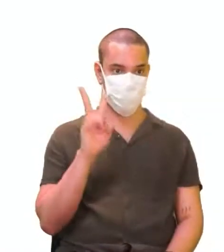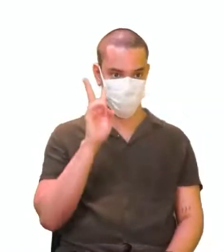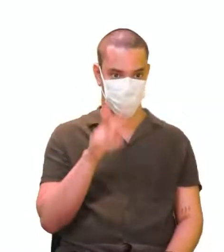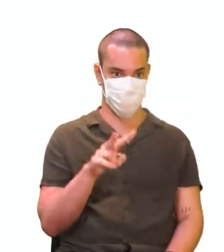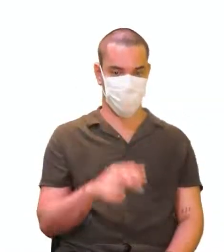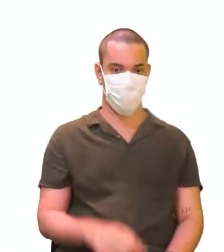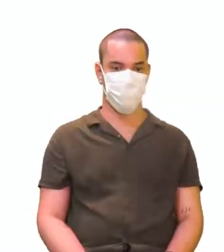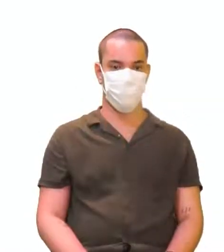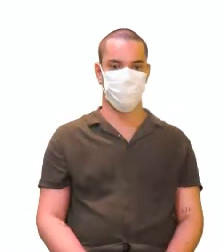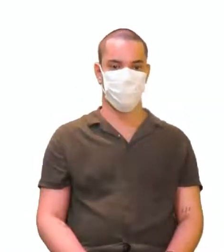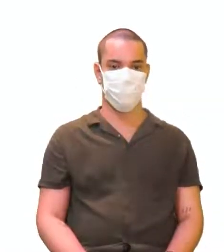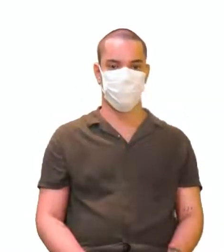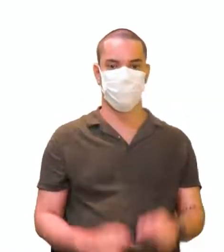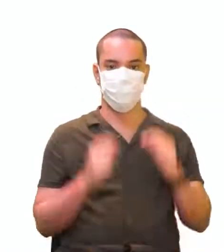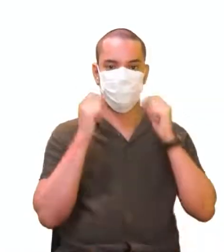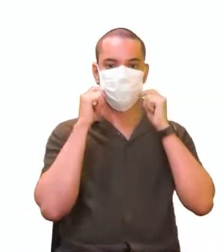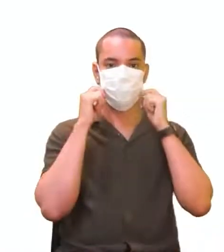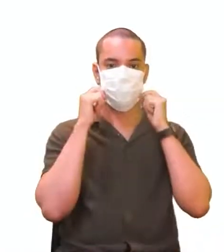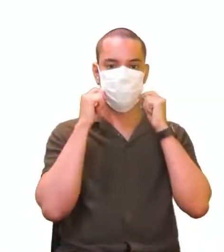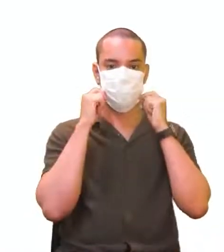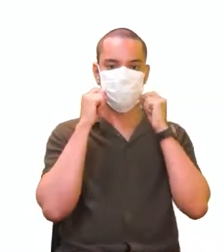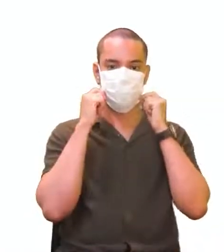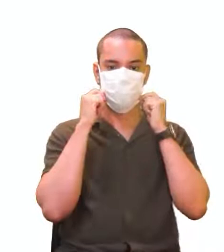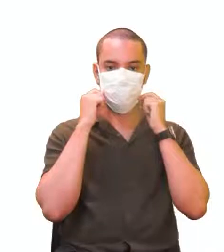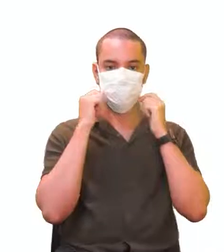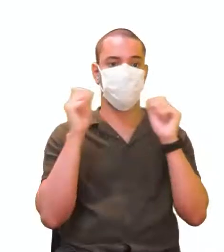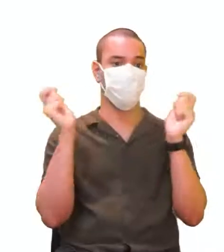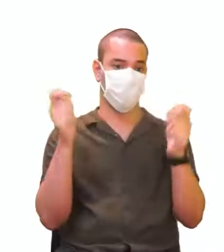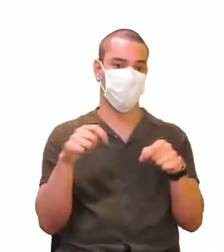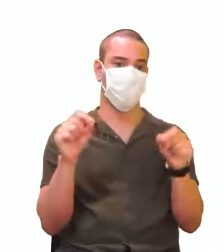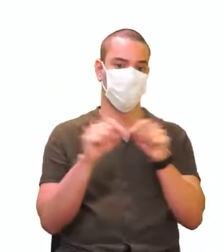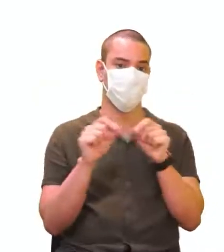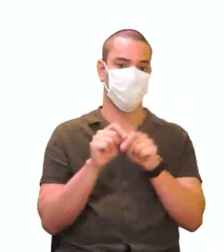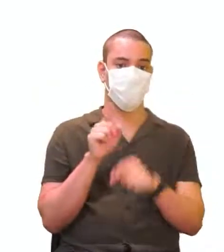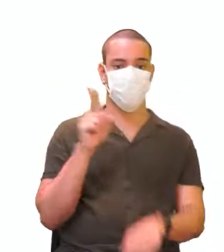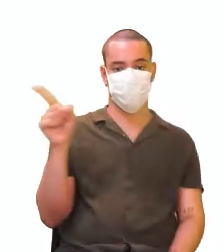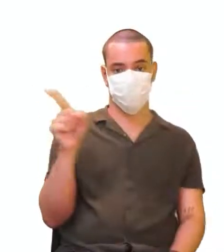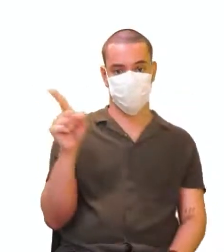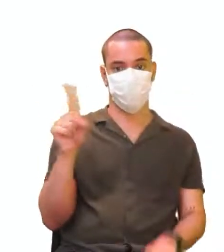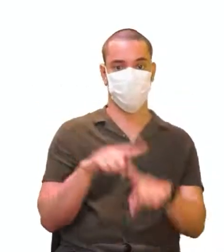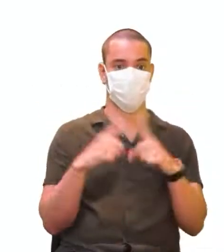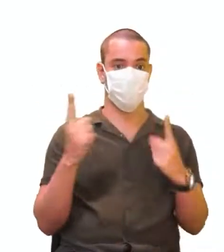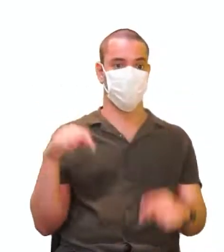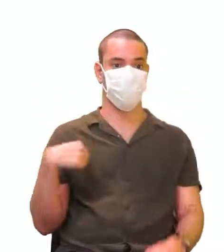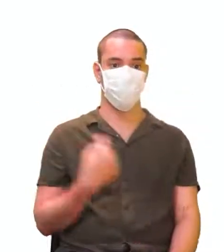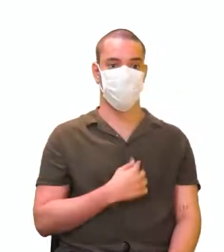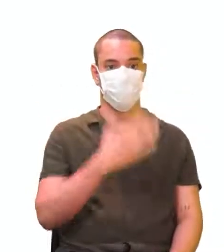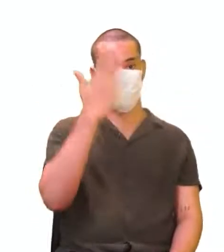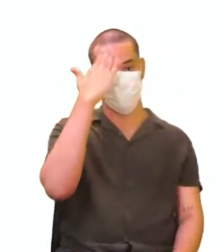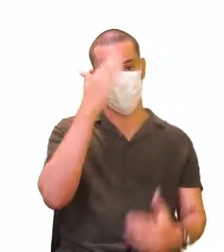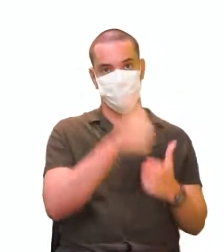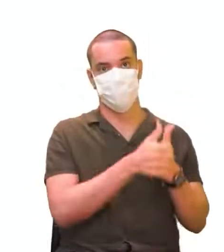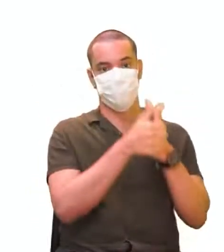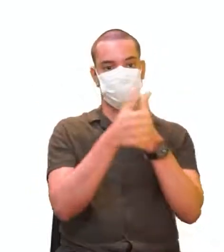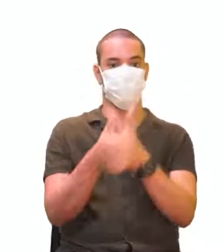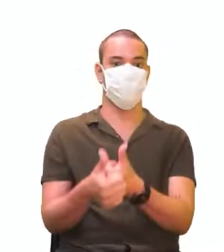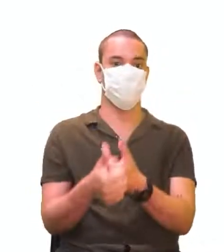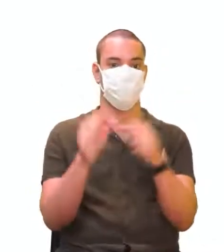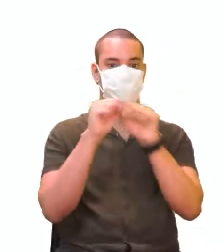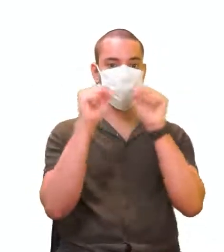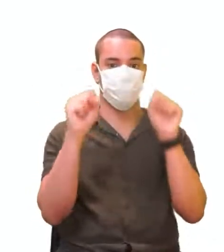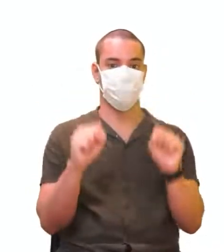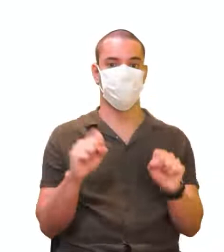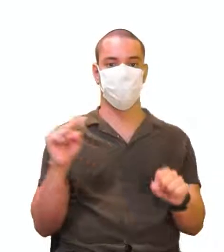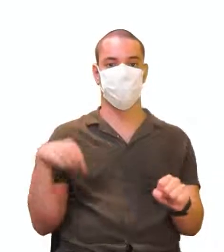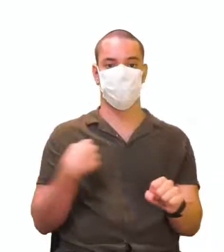questão. Aí a gente poderia montar o quadrozinho aqui, mas a gente sabe, segundo esse esqueminha, que o indivíduo A, ele